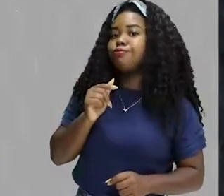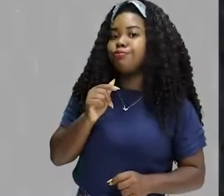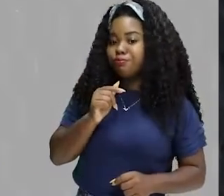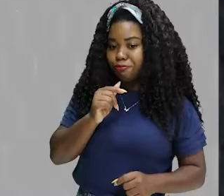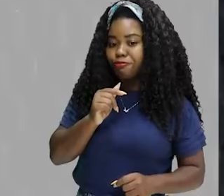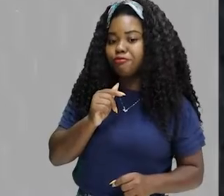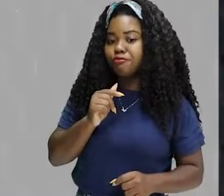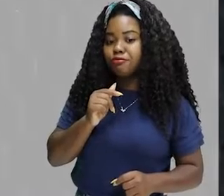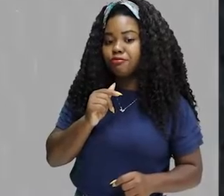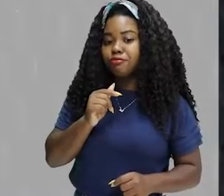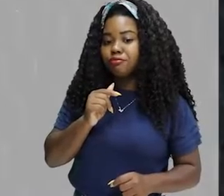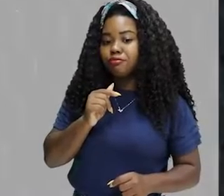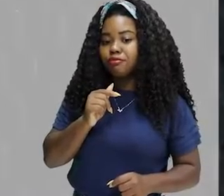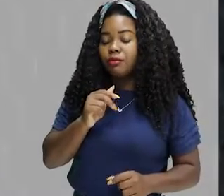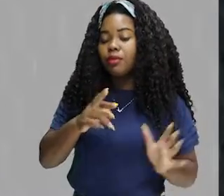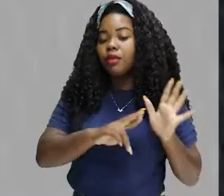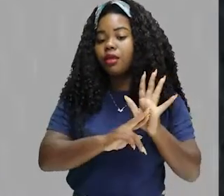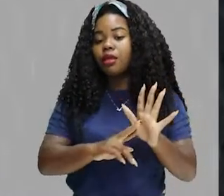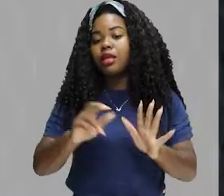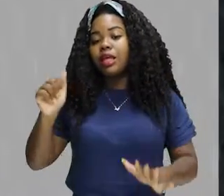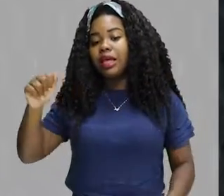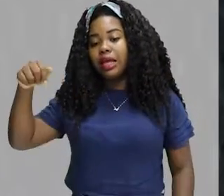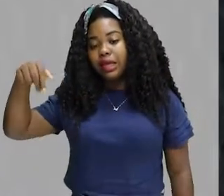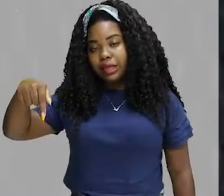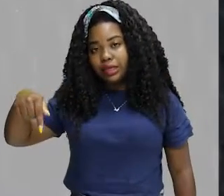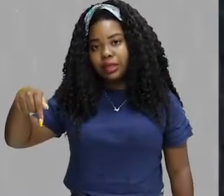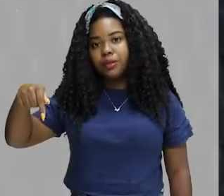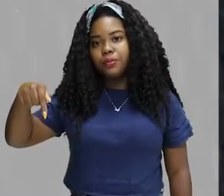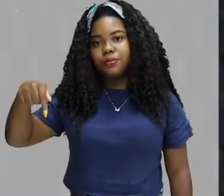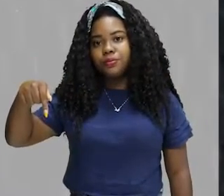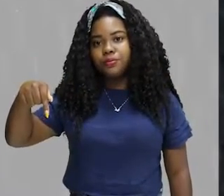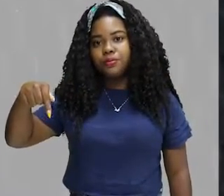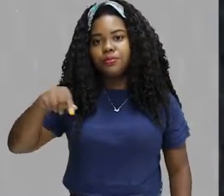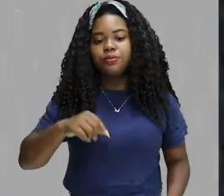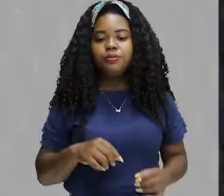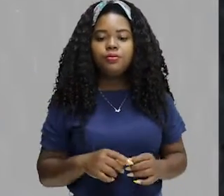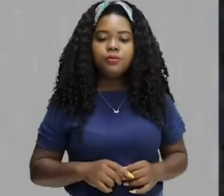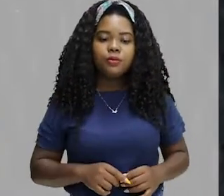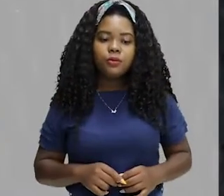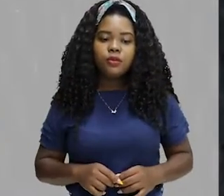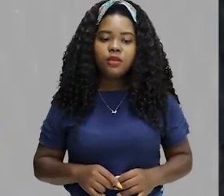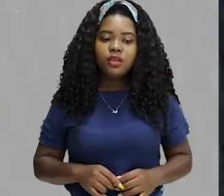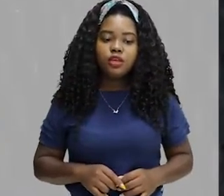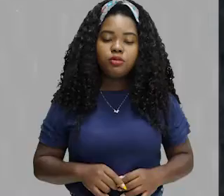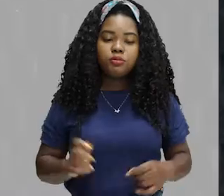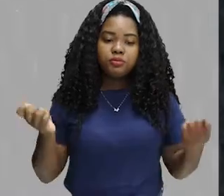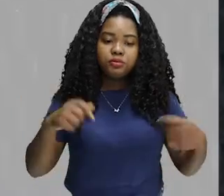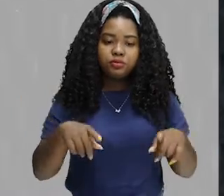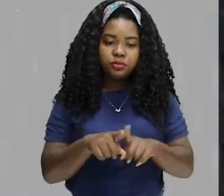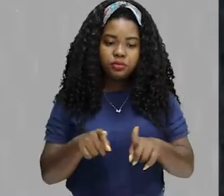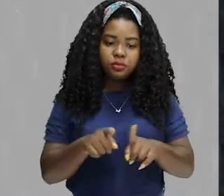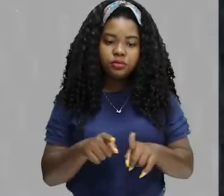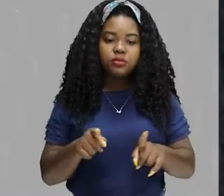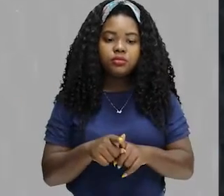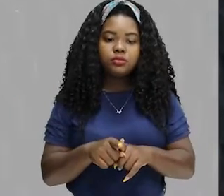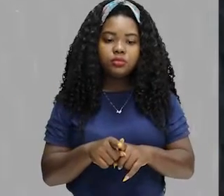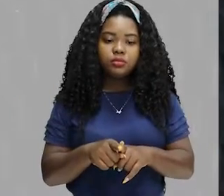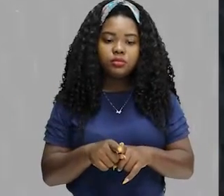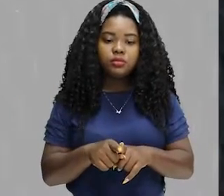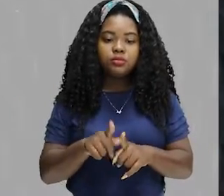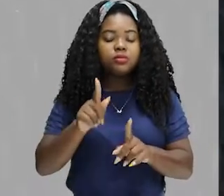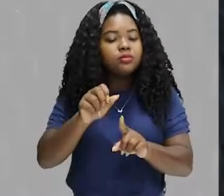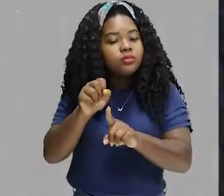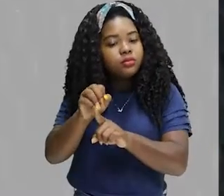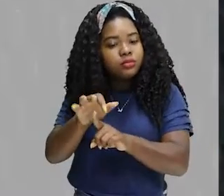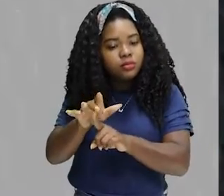o índice, né? A representação AQ, de aquoso. Podemos ter o desprendimento de gás.